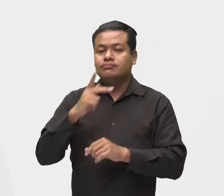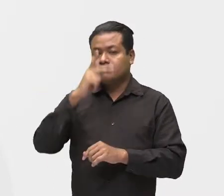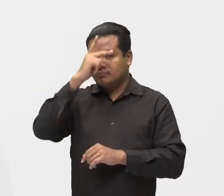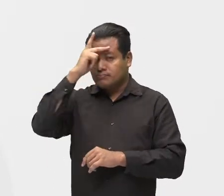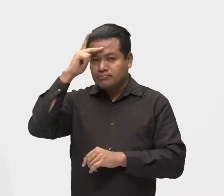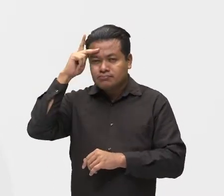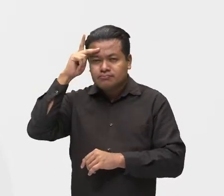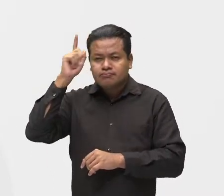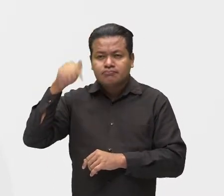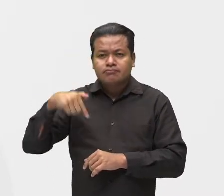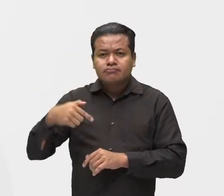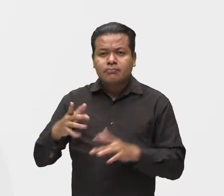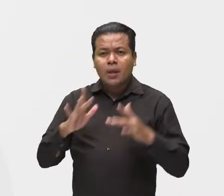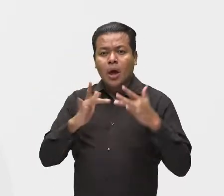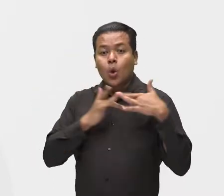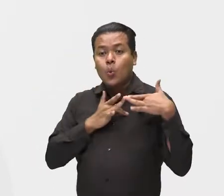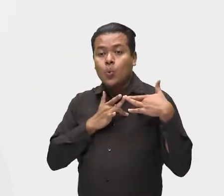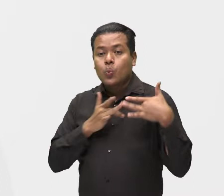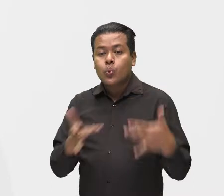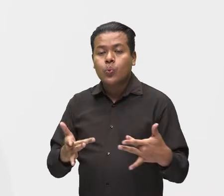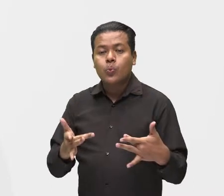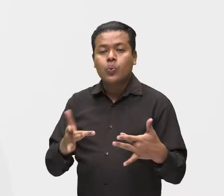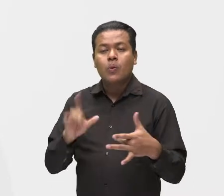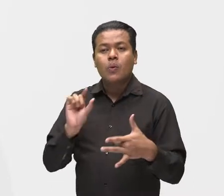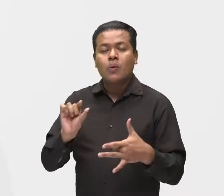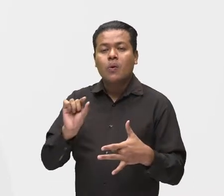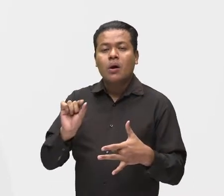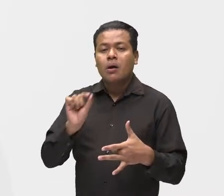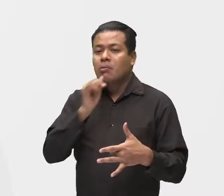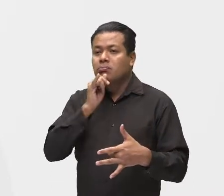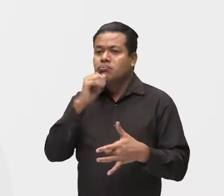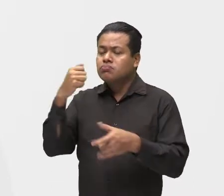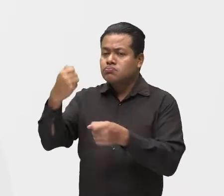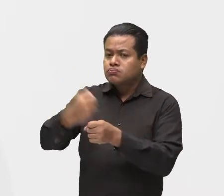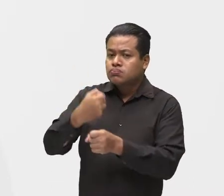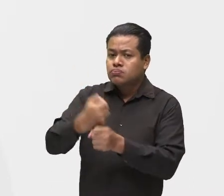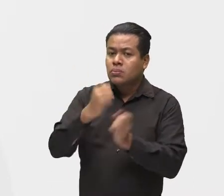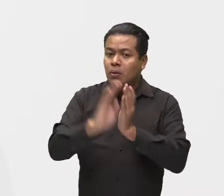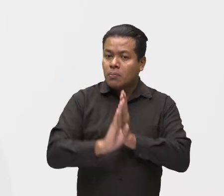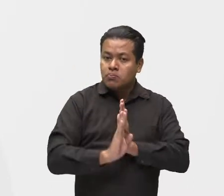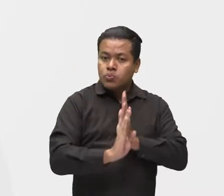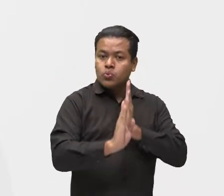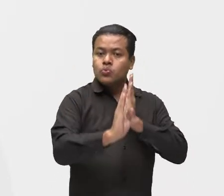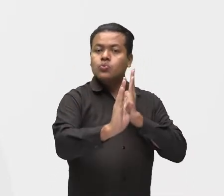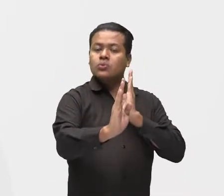inclusive, fizessem doações, né, para que as pessoas construíssem cada vez mais o muro, né?